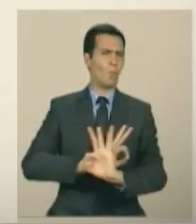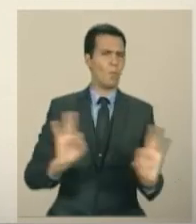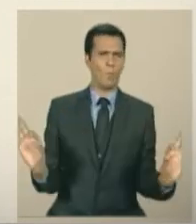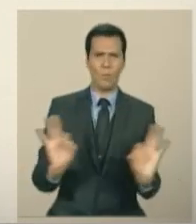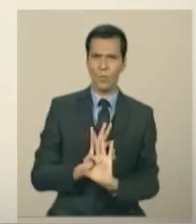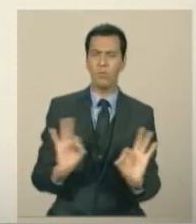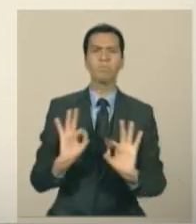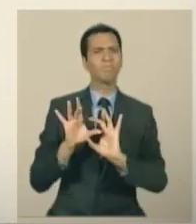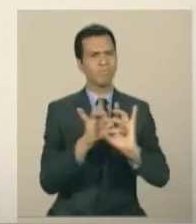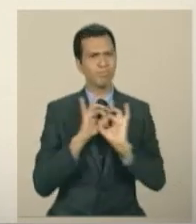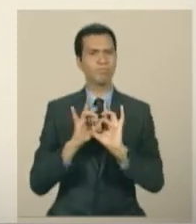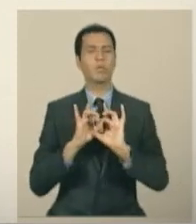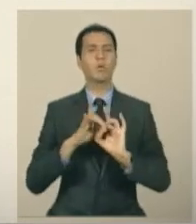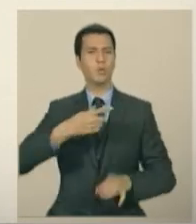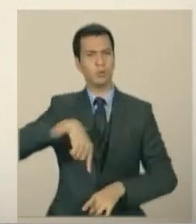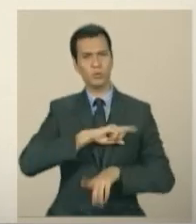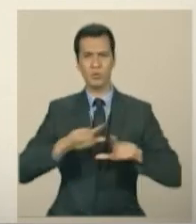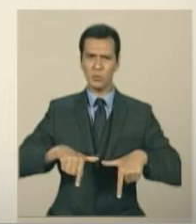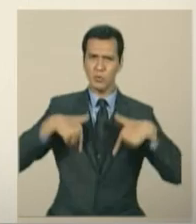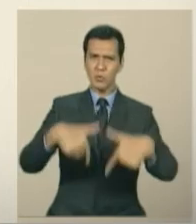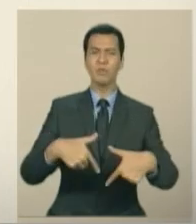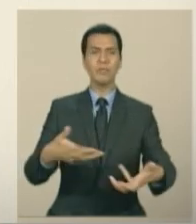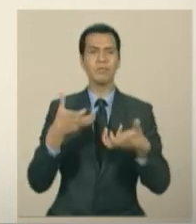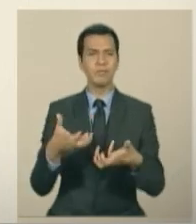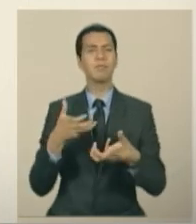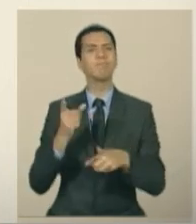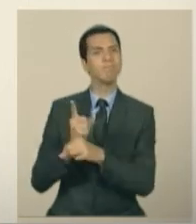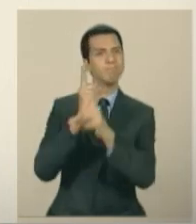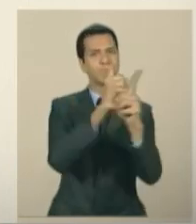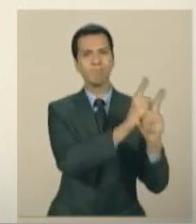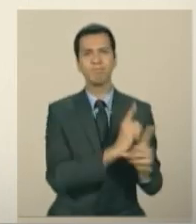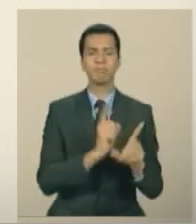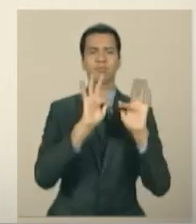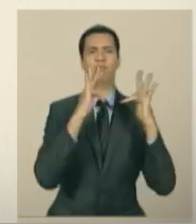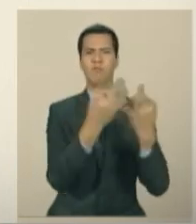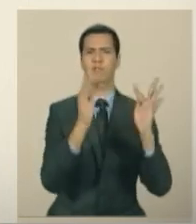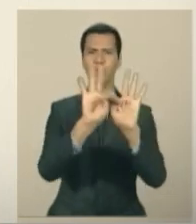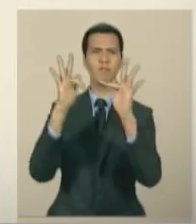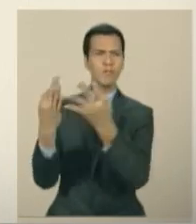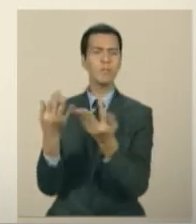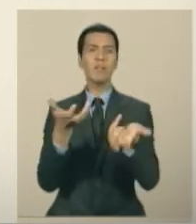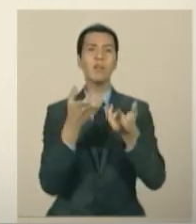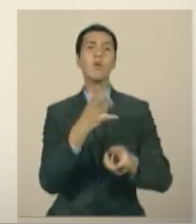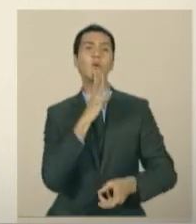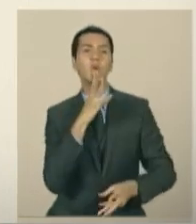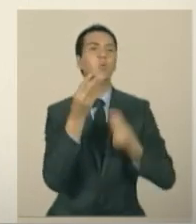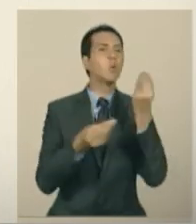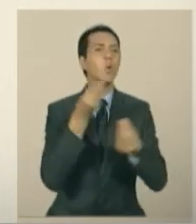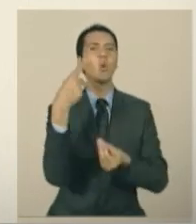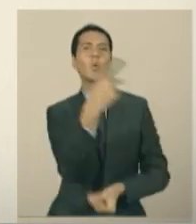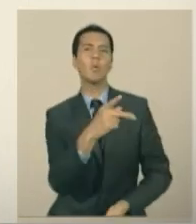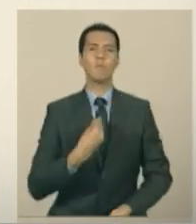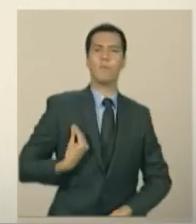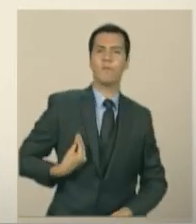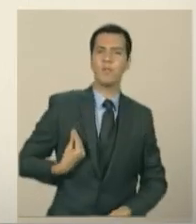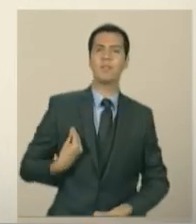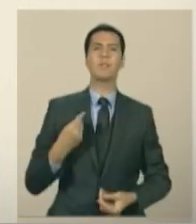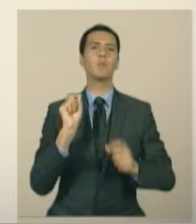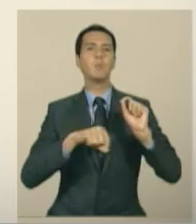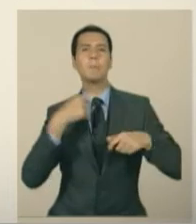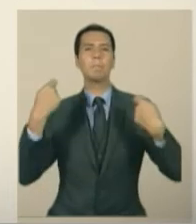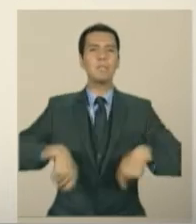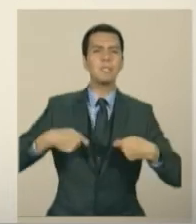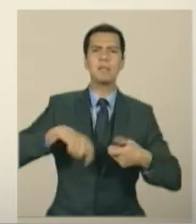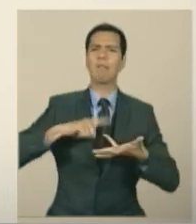esforço é chegar a essas famílias Luciano conhecer a realidade de cada uma delas e oferecer a